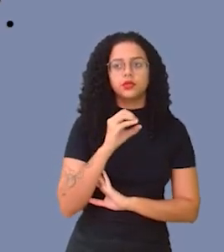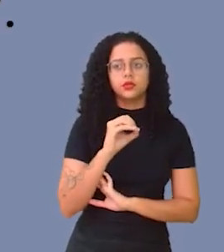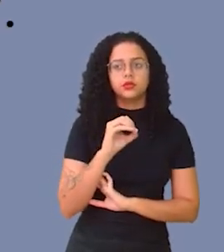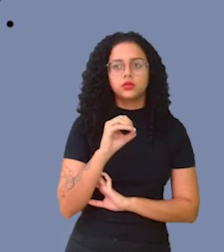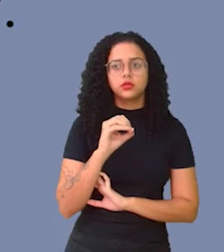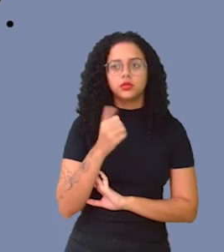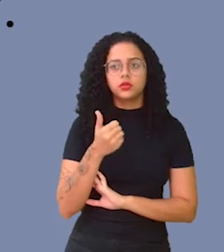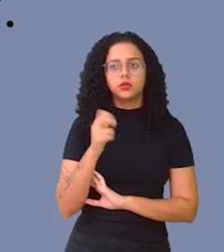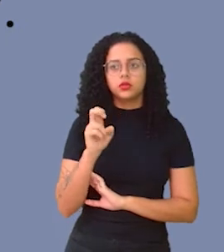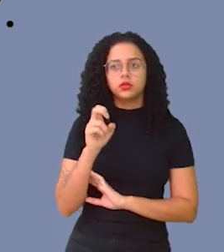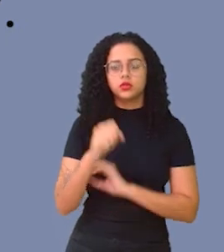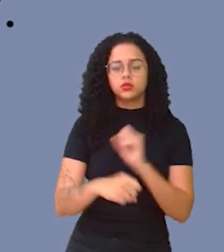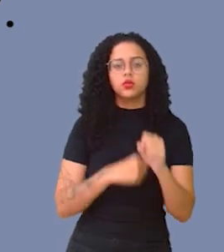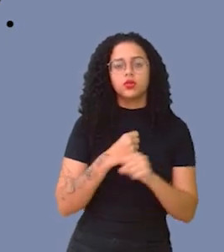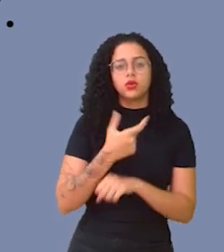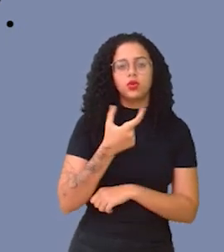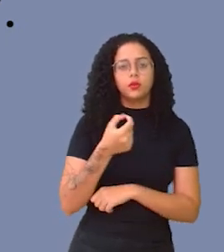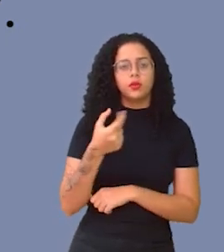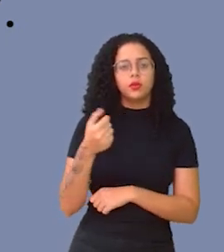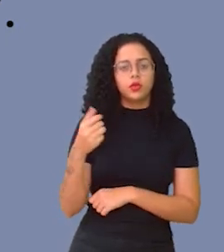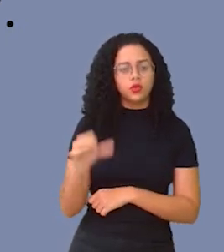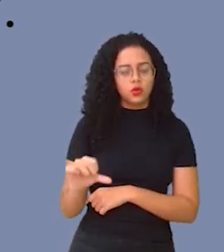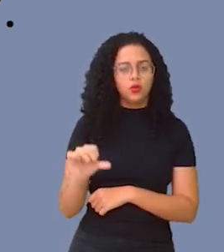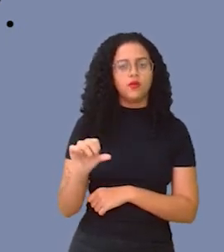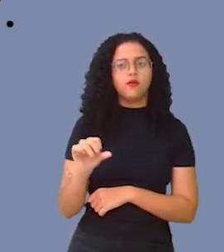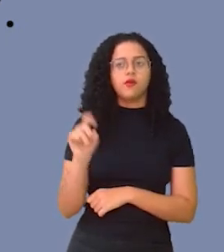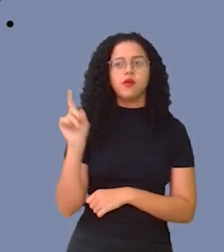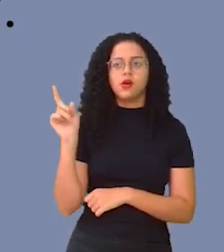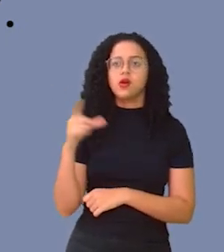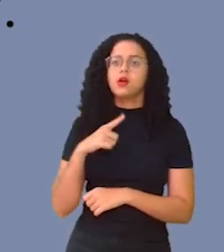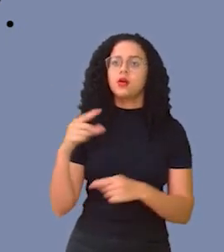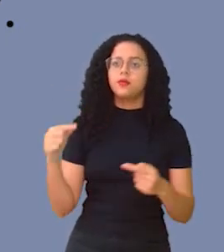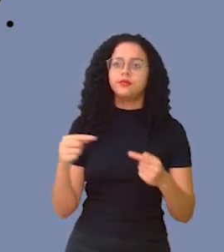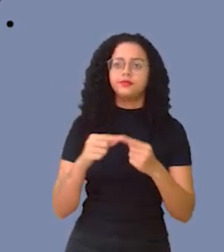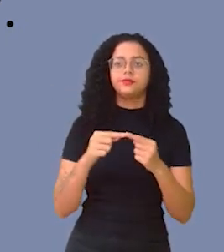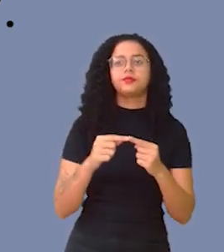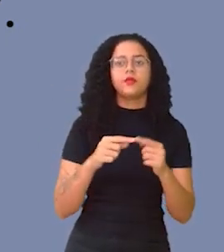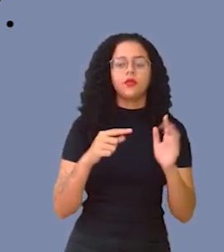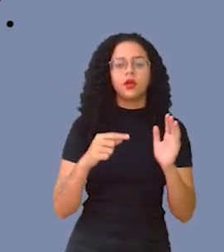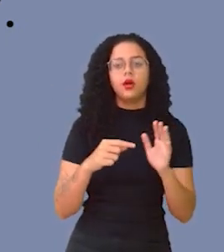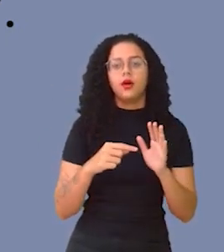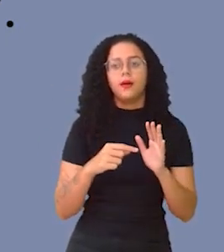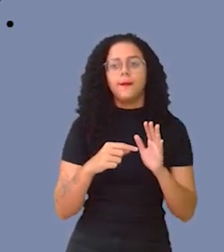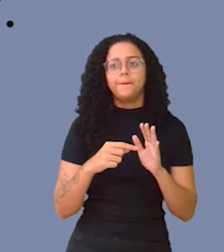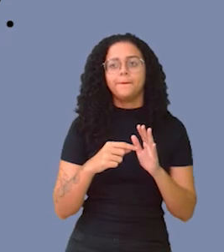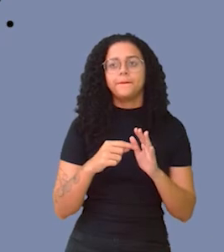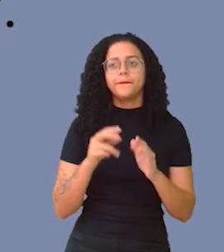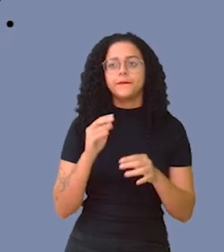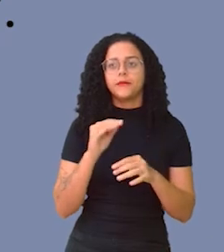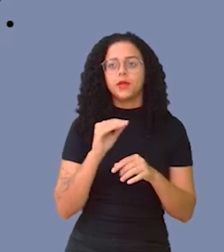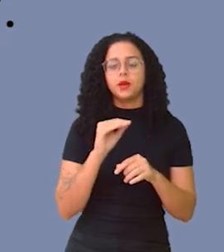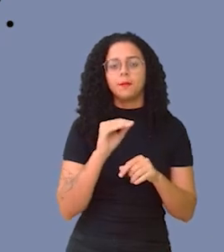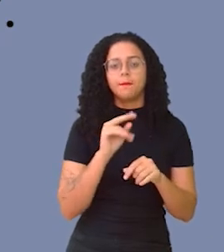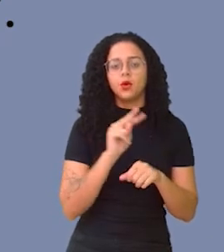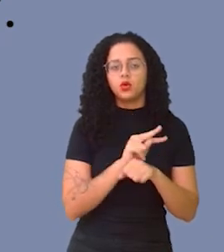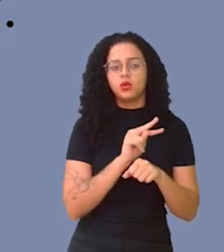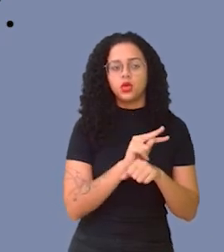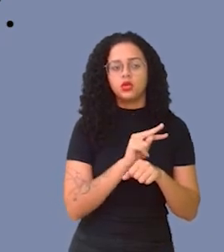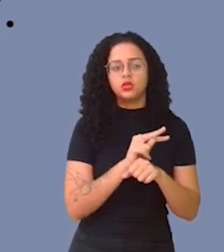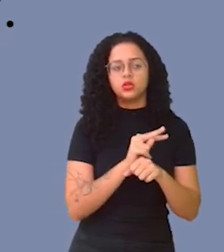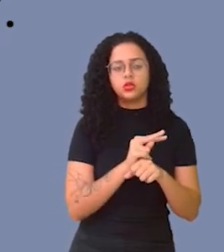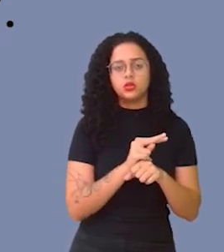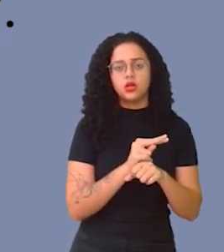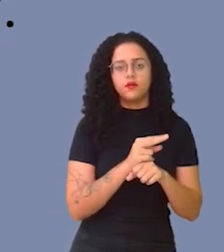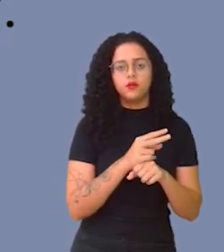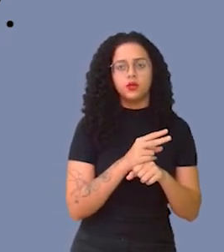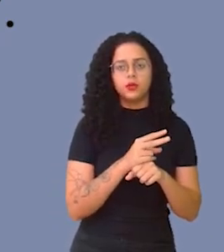12.015 de 2009, que ela está relacionada ao Código Penal, né, e protege as vítimas